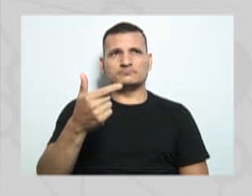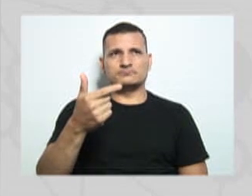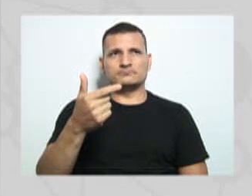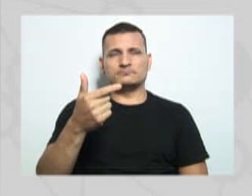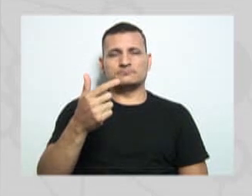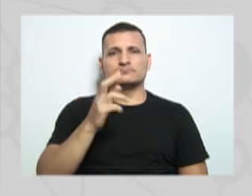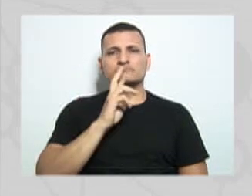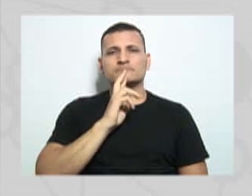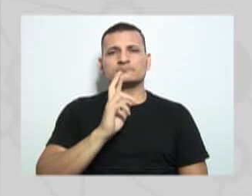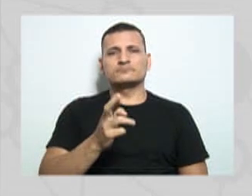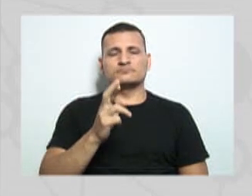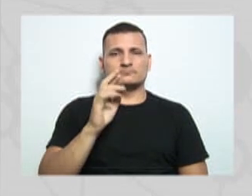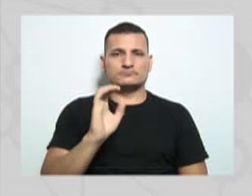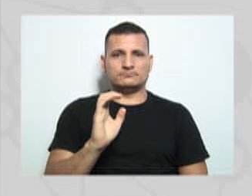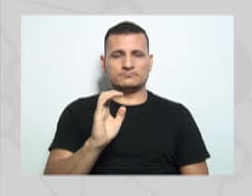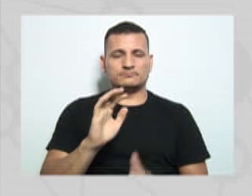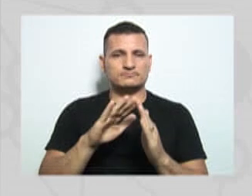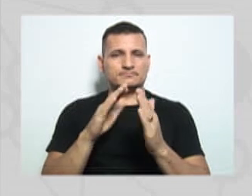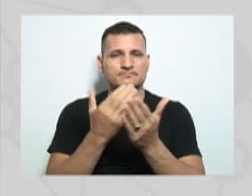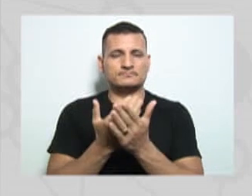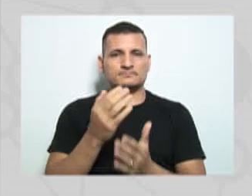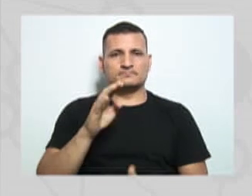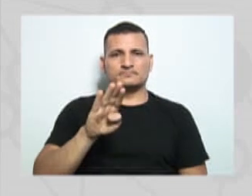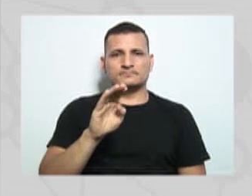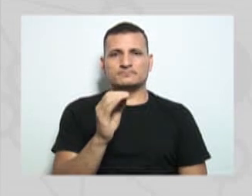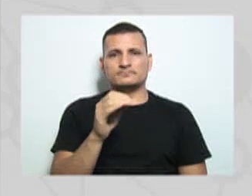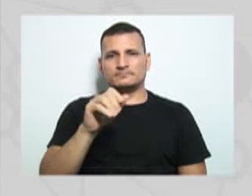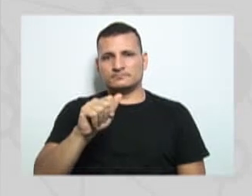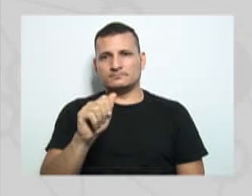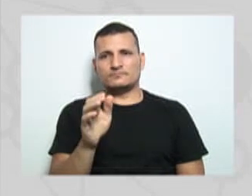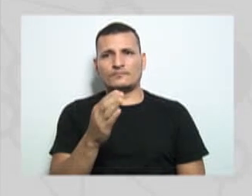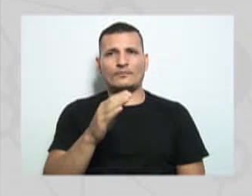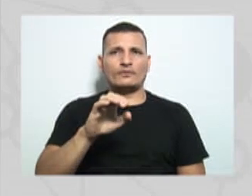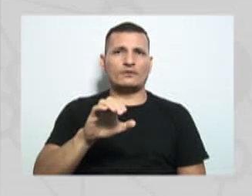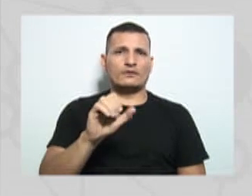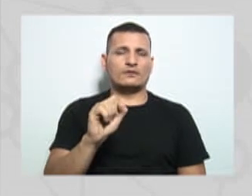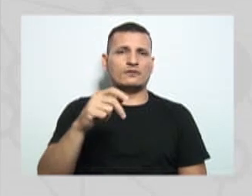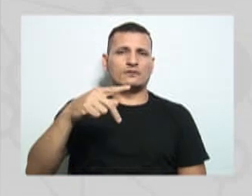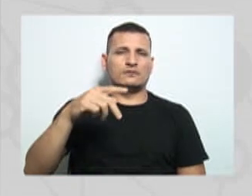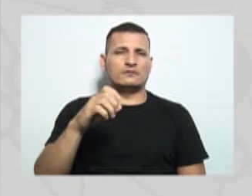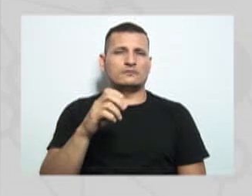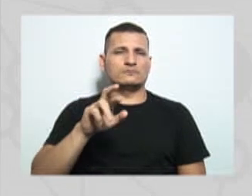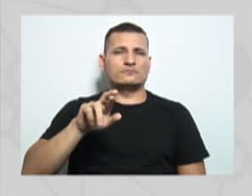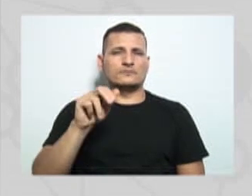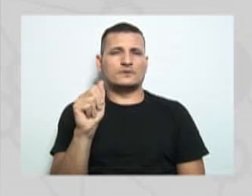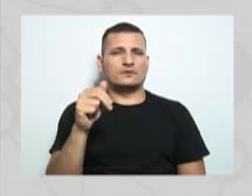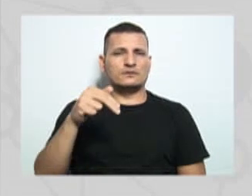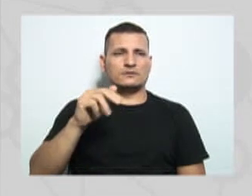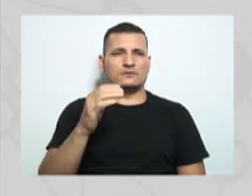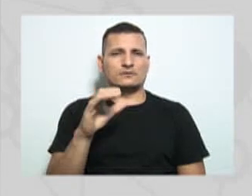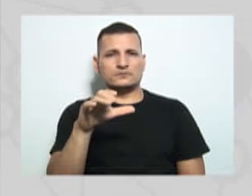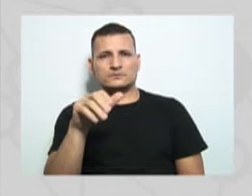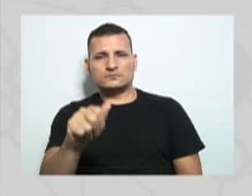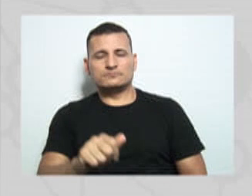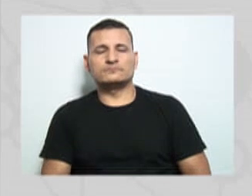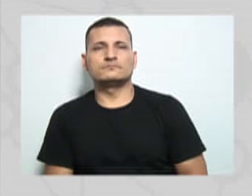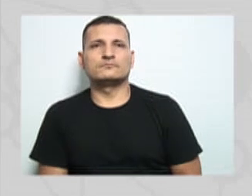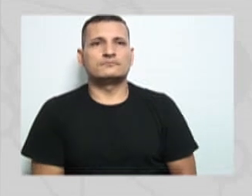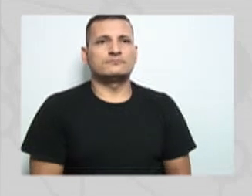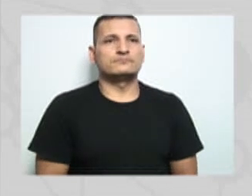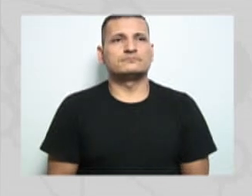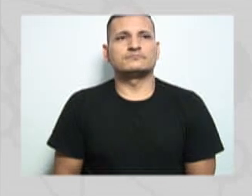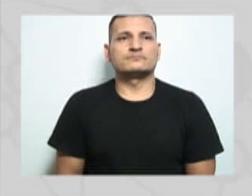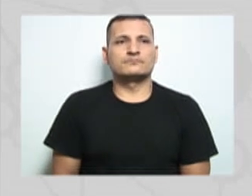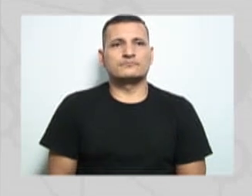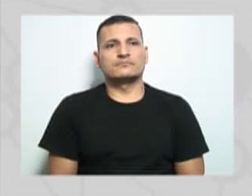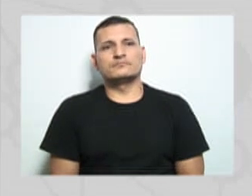os alunos da escola Boa Esperança. Letra C, é a alternativa C, eles colocaram? Isso, alternativa